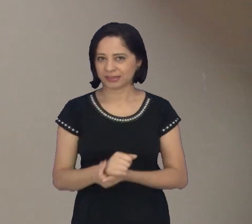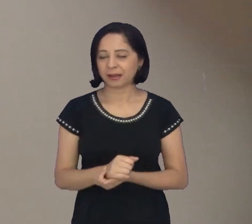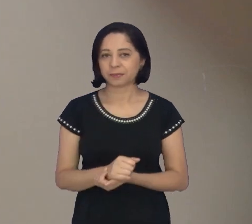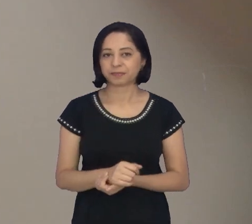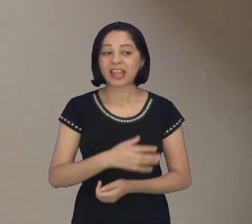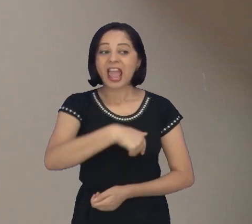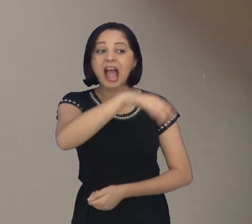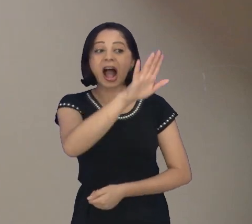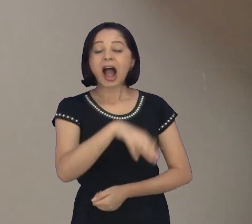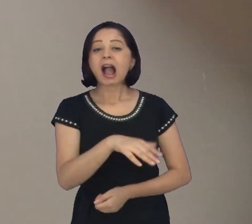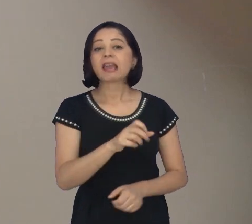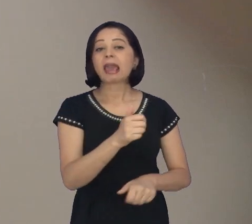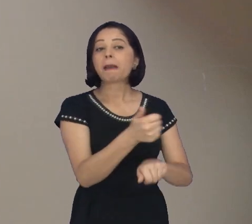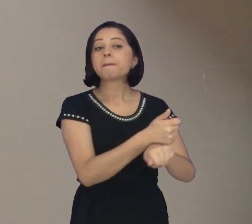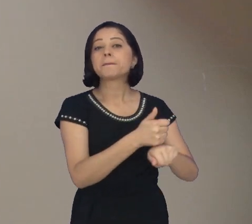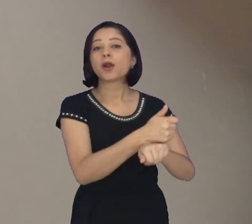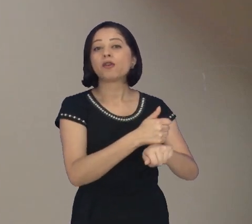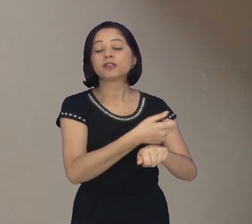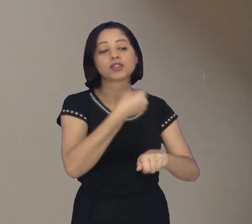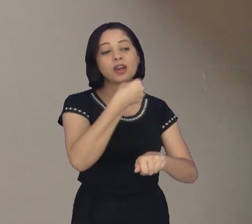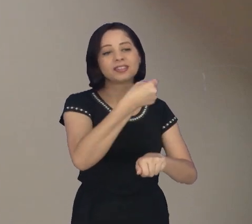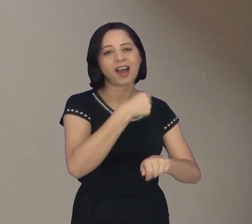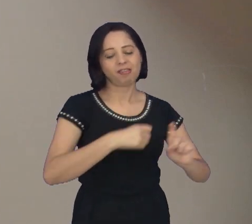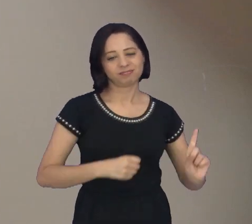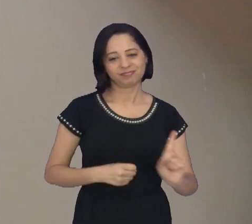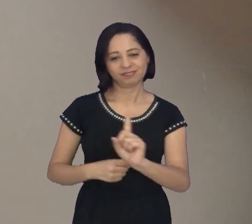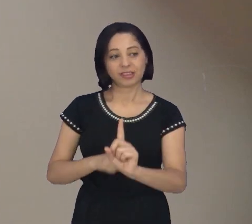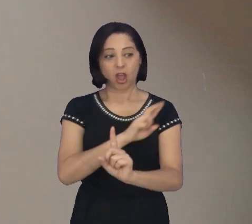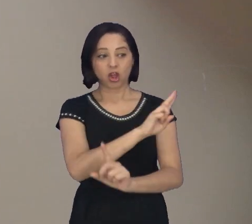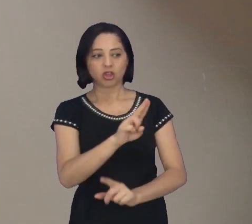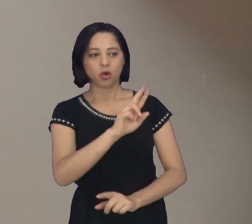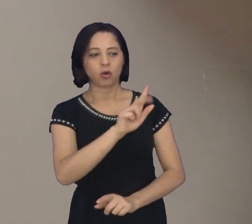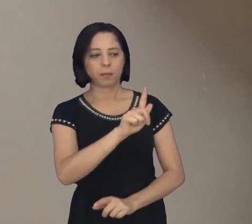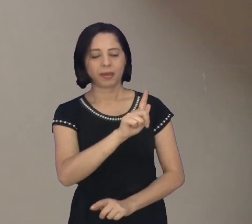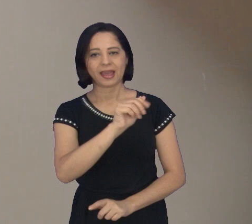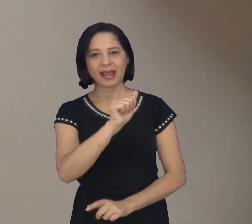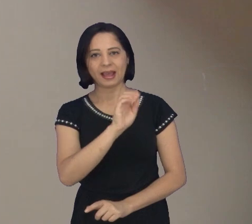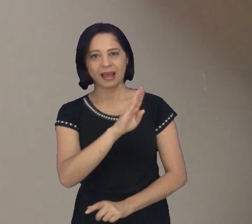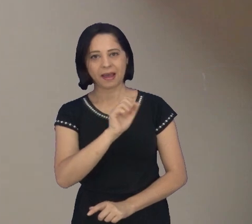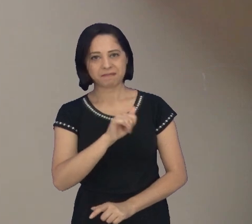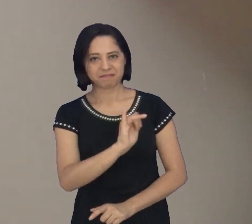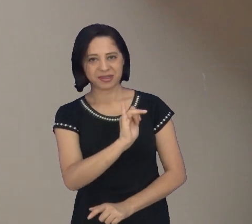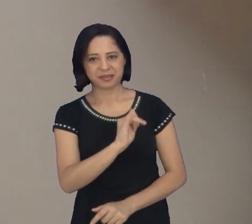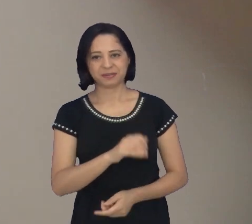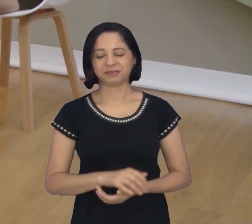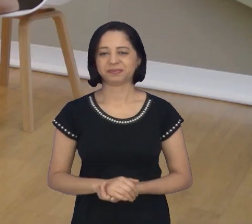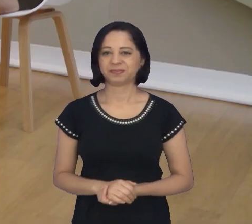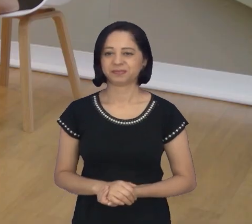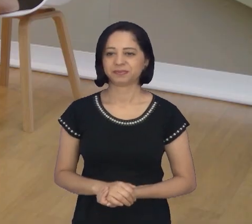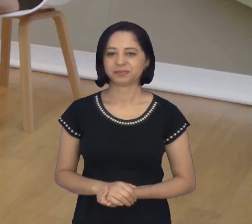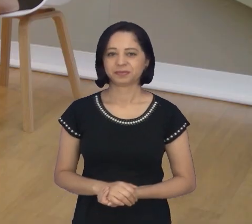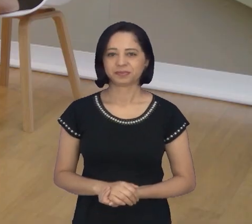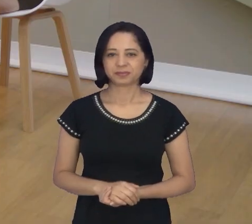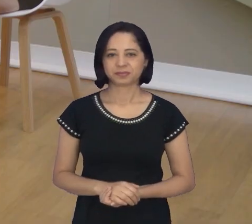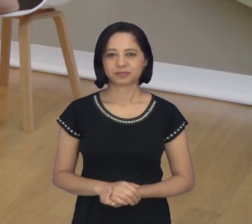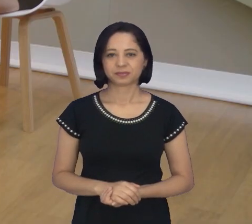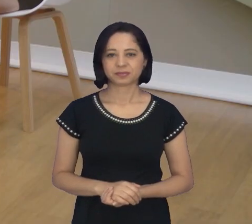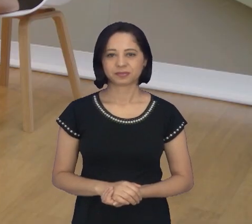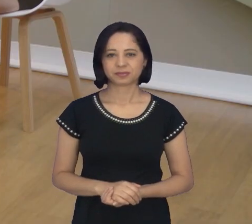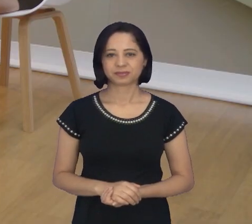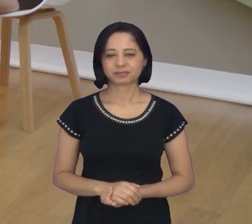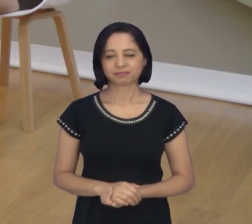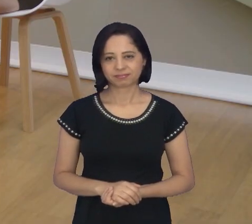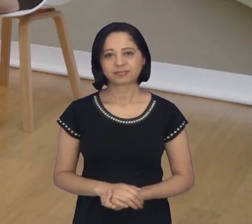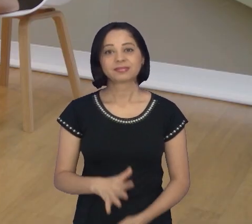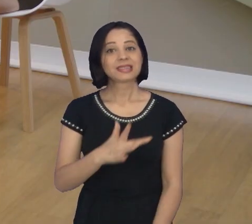essa história é a repórter Gabi Malaguti. Vamos conferir, doutora?